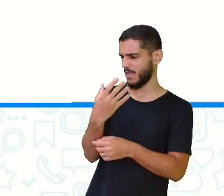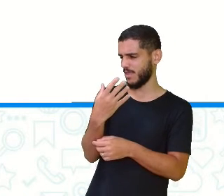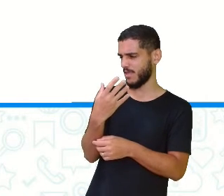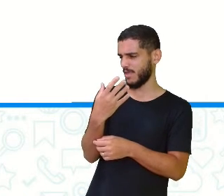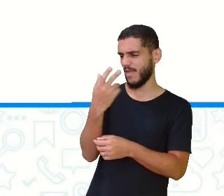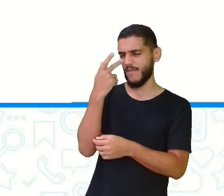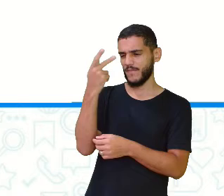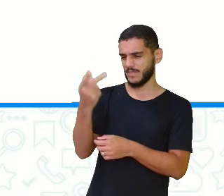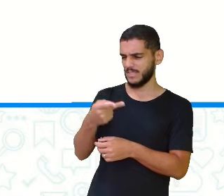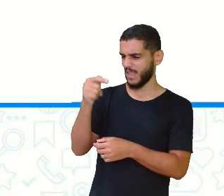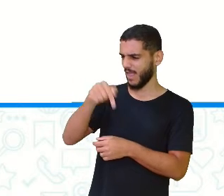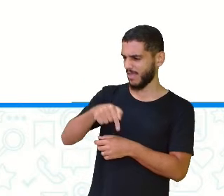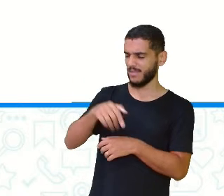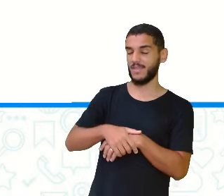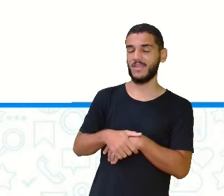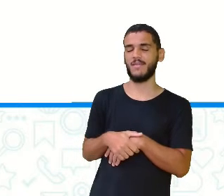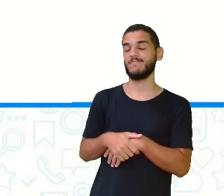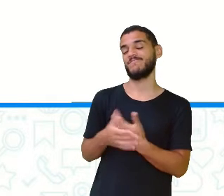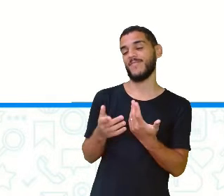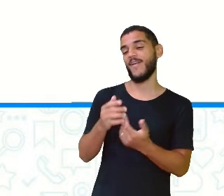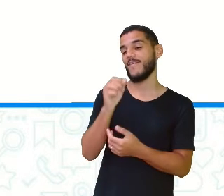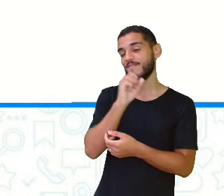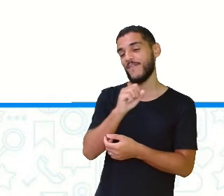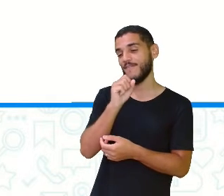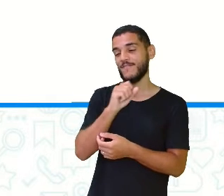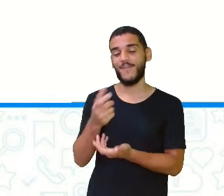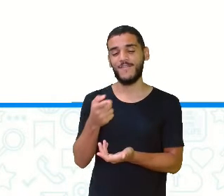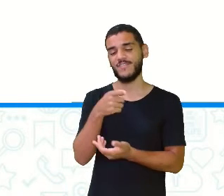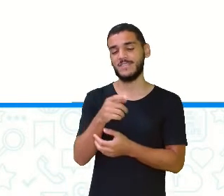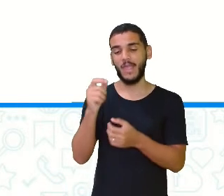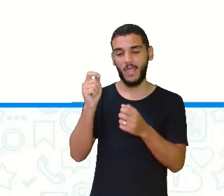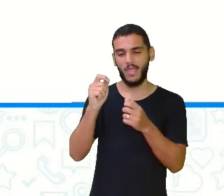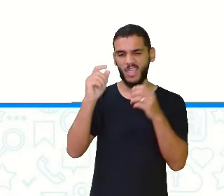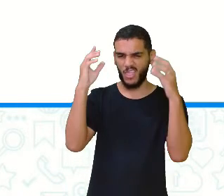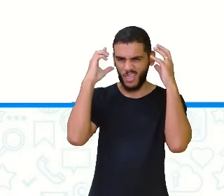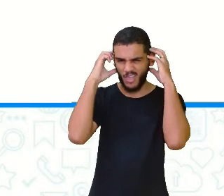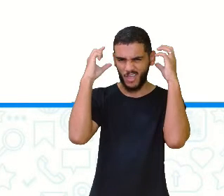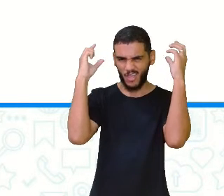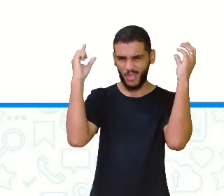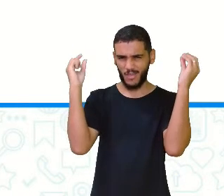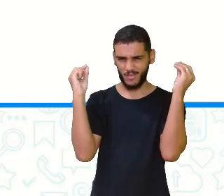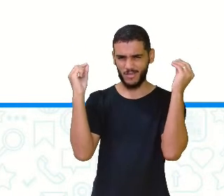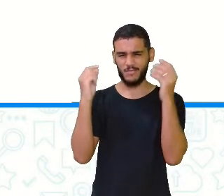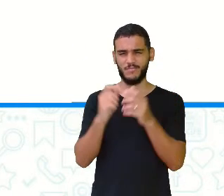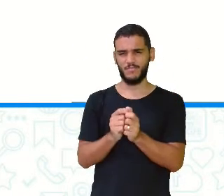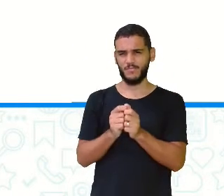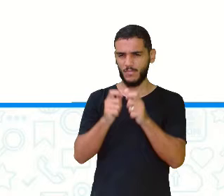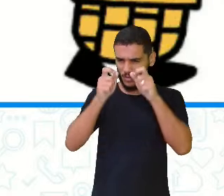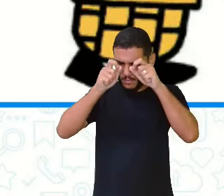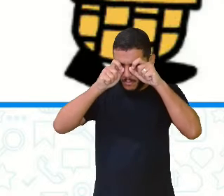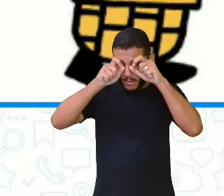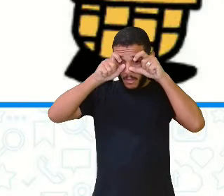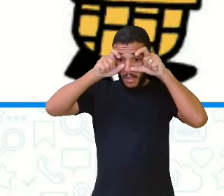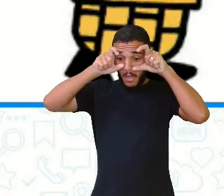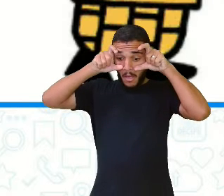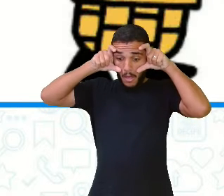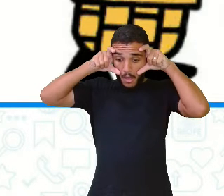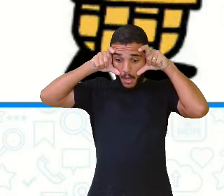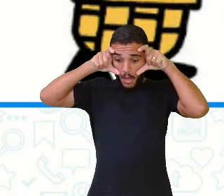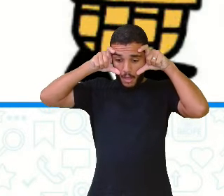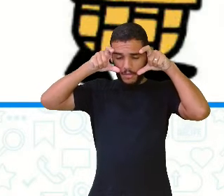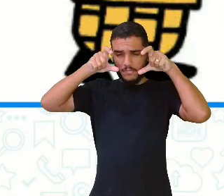orelhas grandes você tem? São para te escutar melhor. Que olhos grandes você